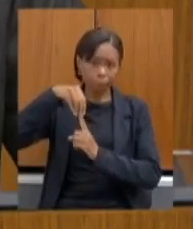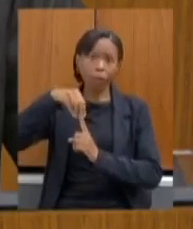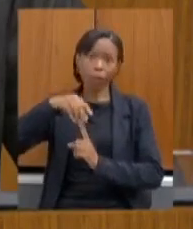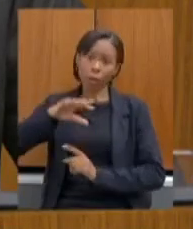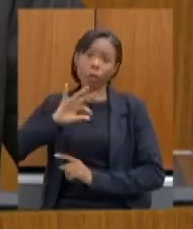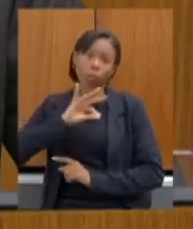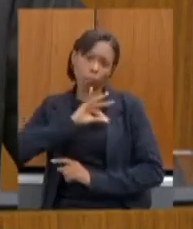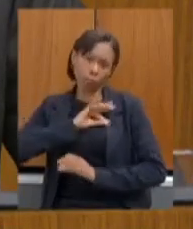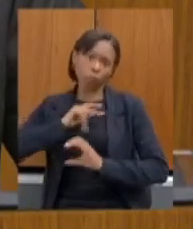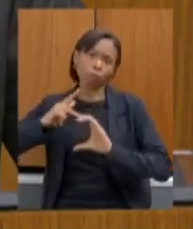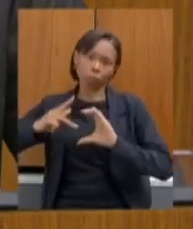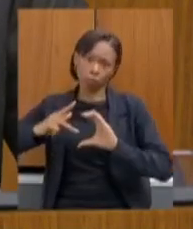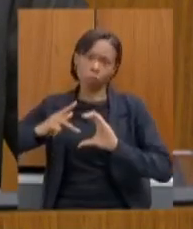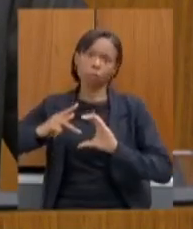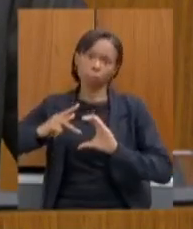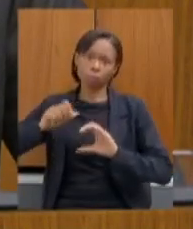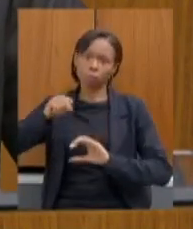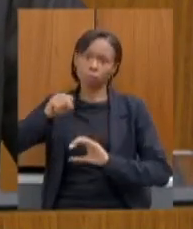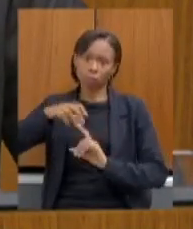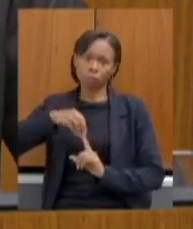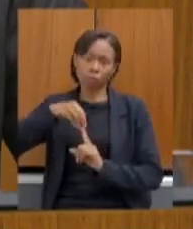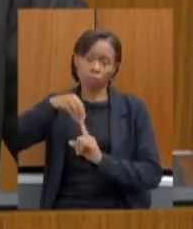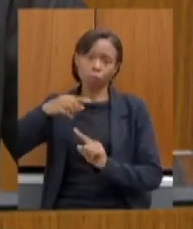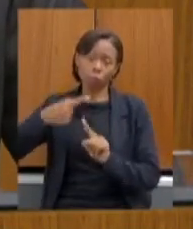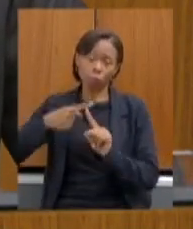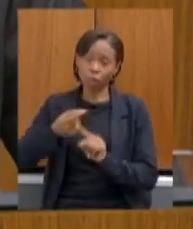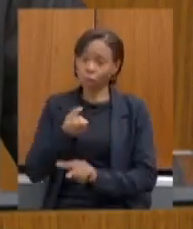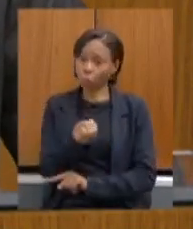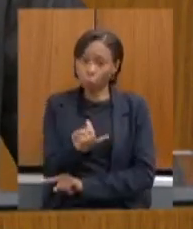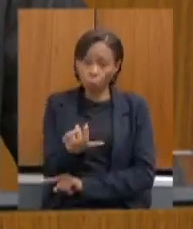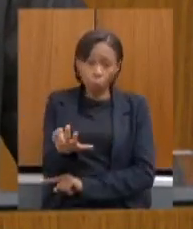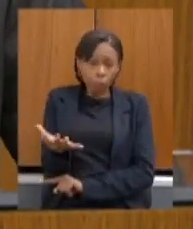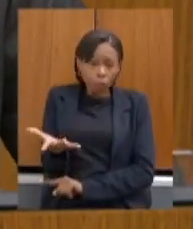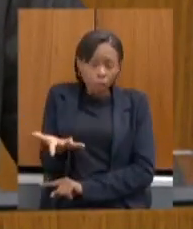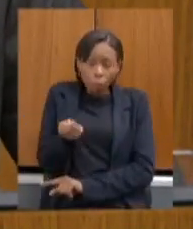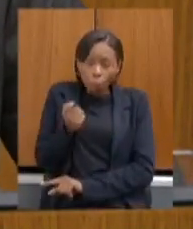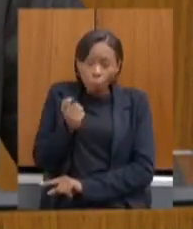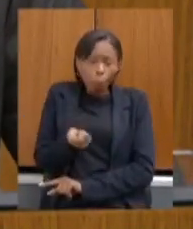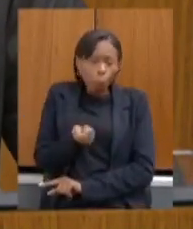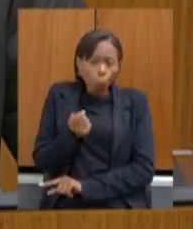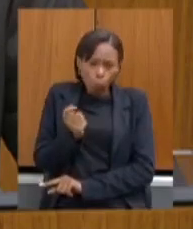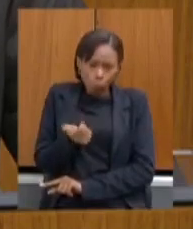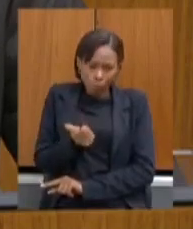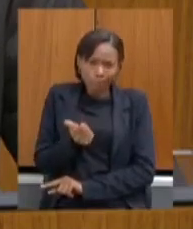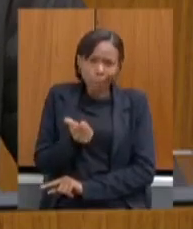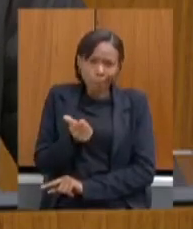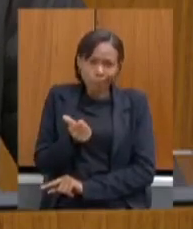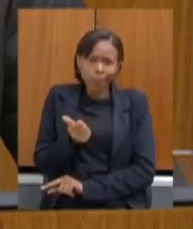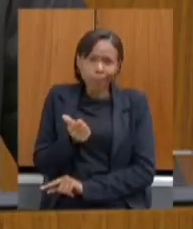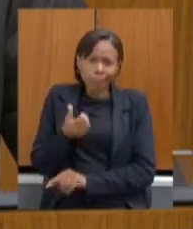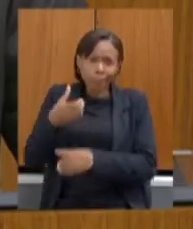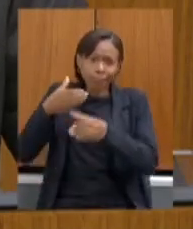momento, apresentou um número muito mais caótico no sentido de recompor os seus quadros, o seu efetivo.